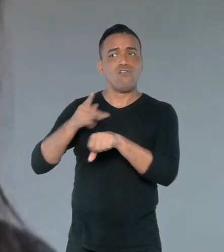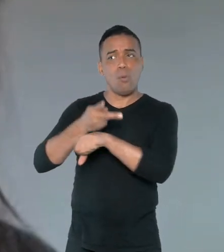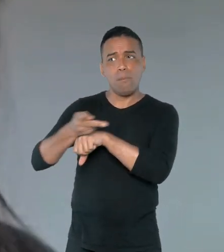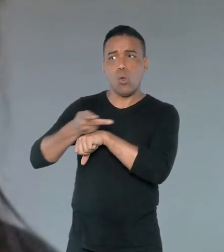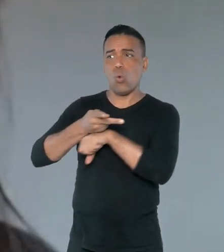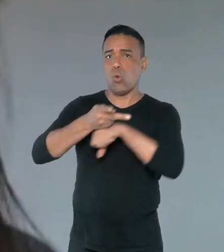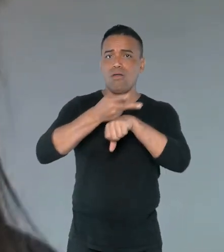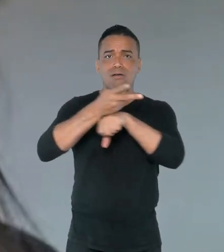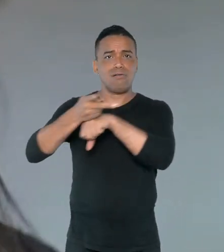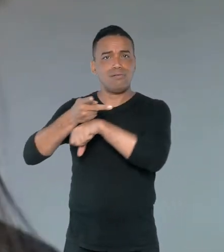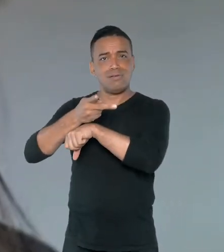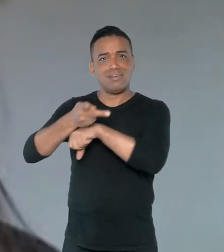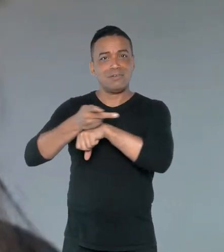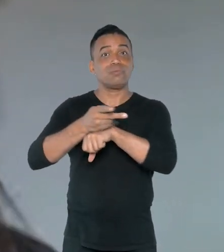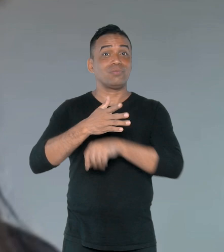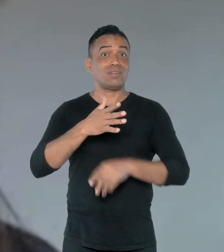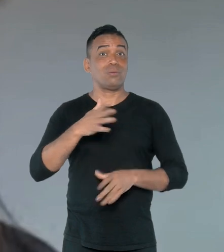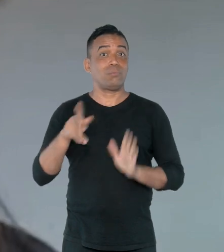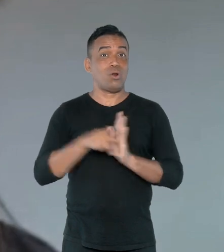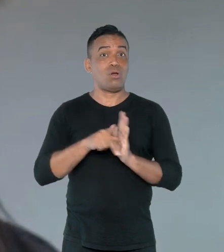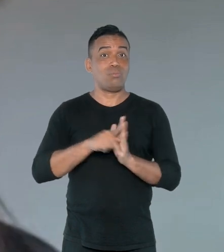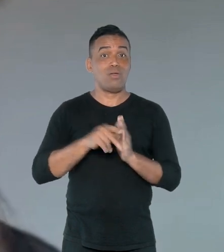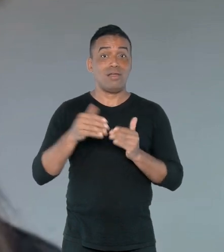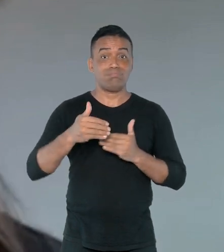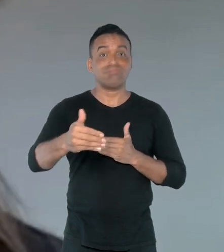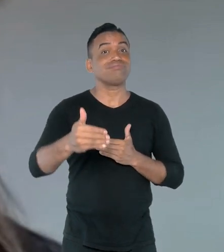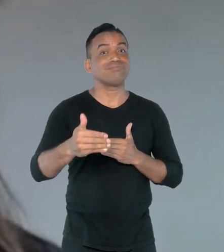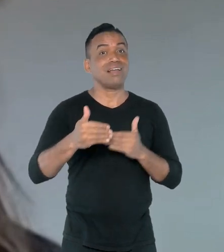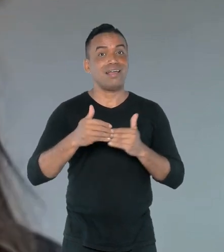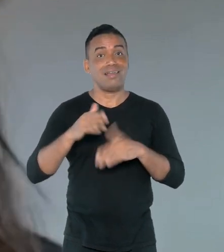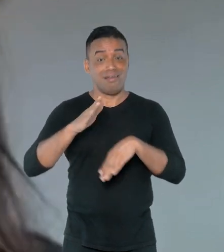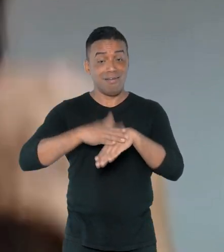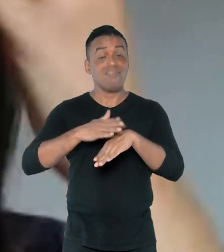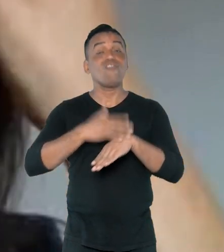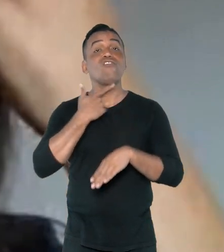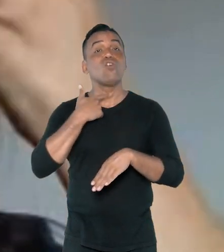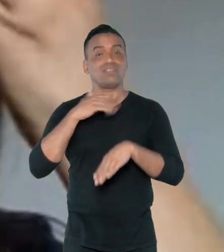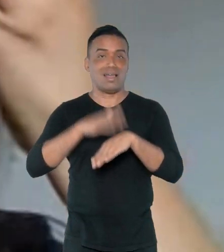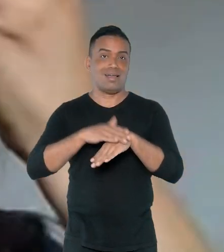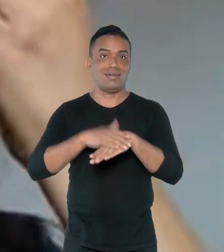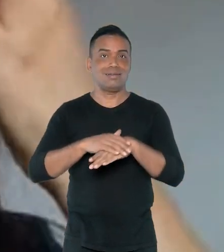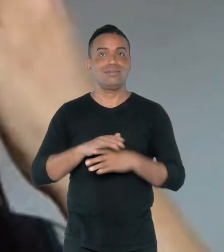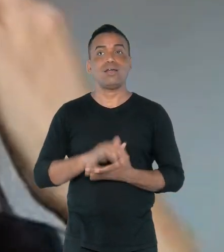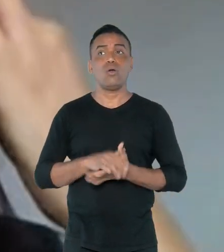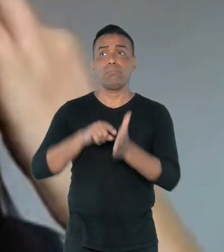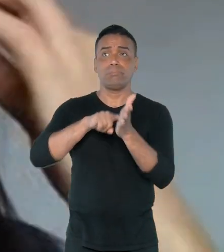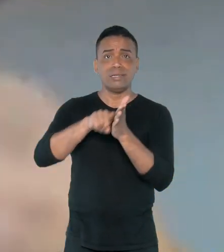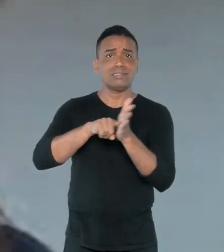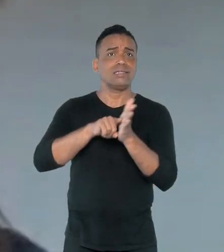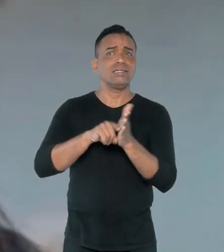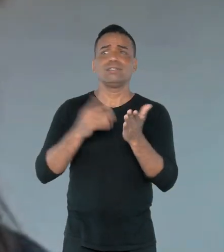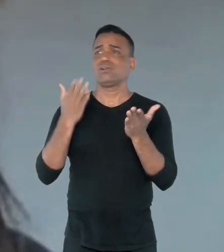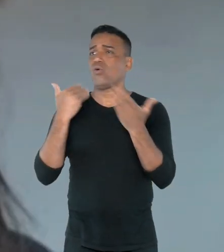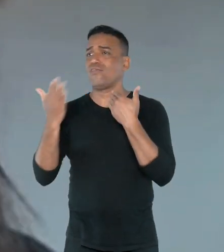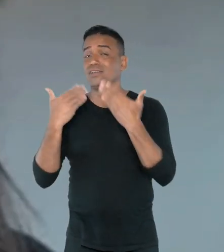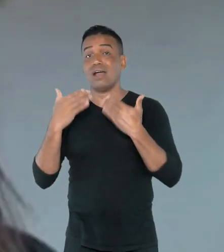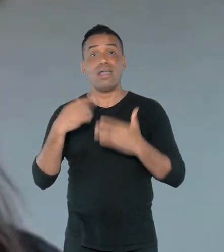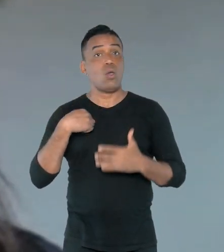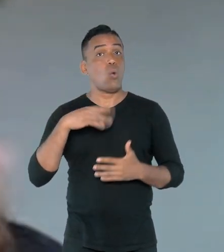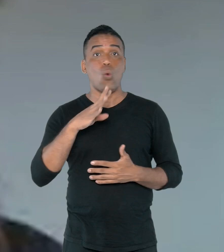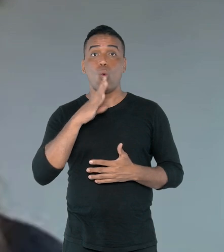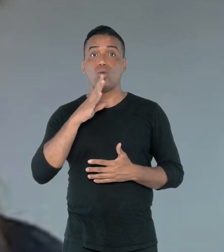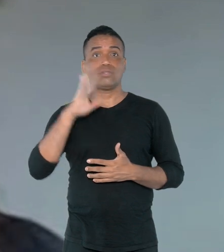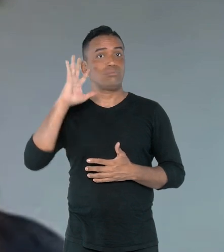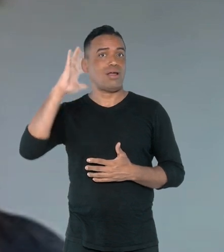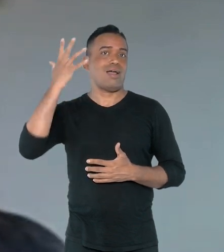essas pessoas. Foi a partir dele, da iniciativa dele. E aí, num trabalho assim, de boca a boca mesmo, eu conheci ele por acaso, e